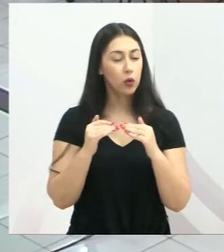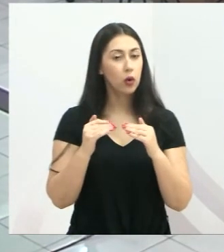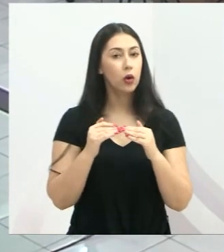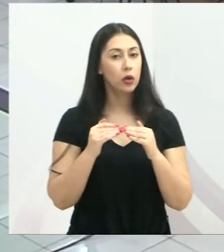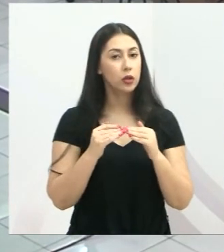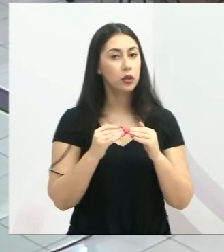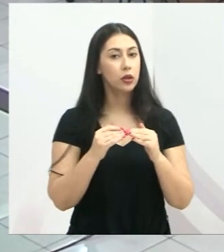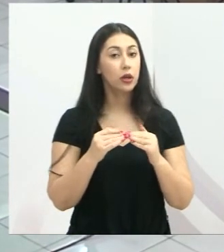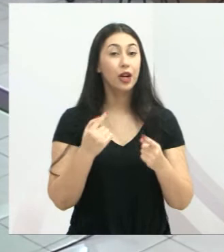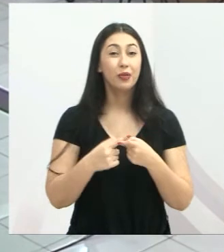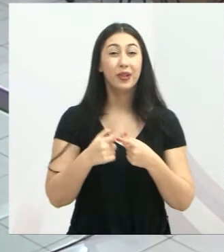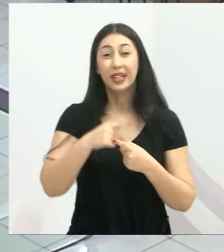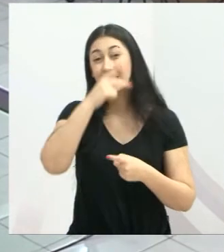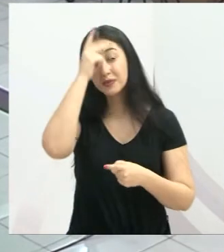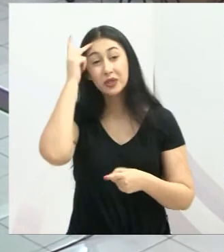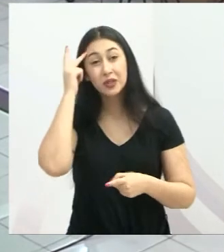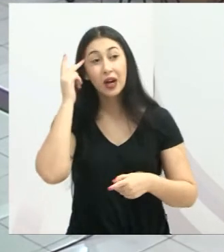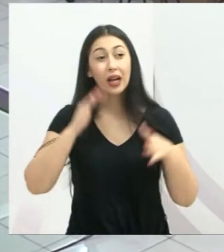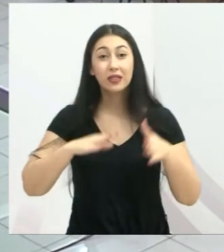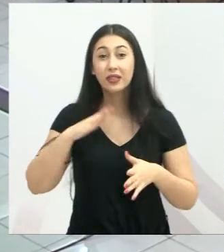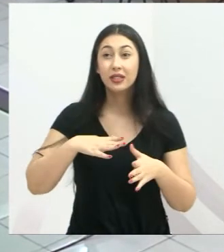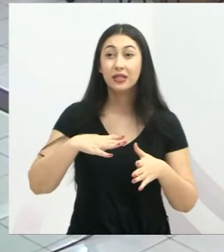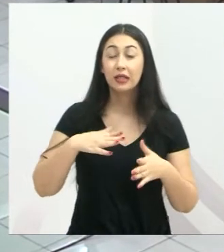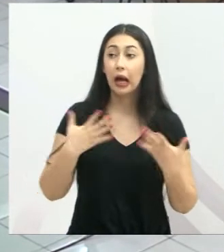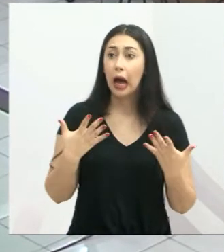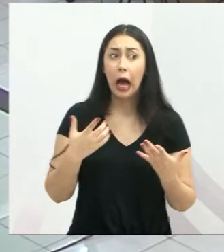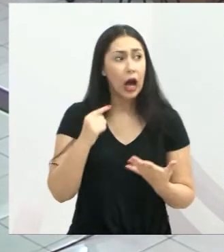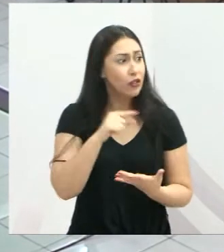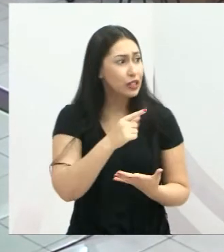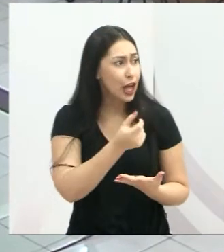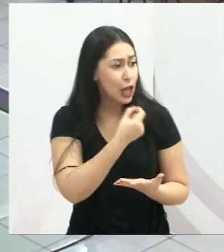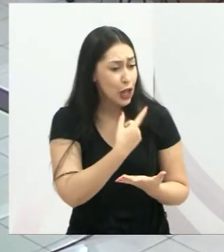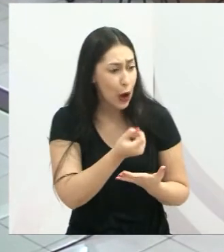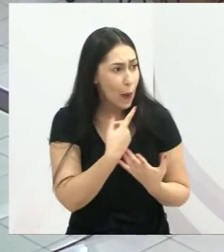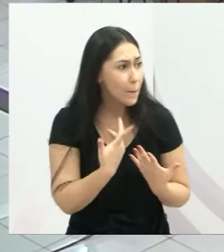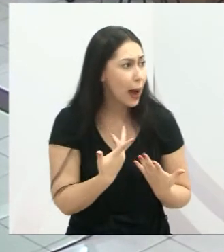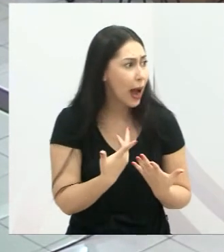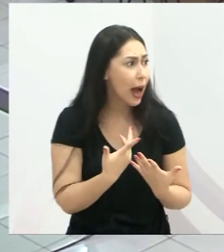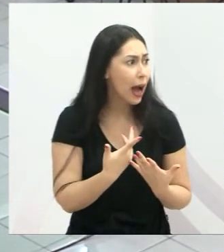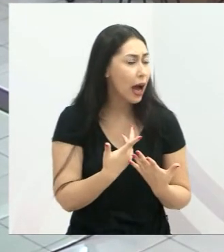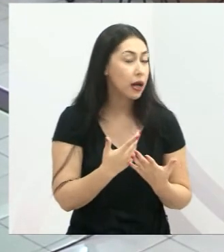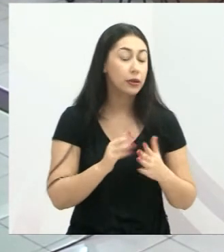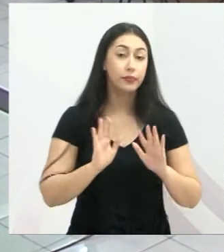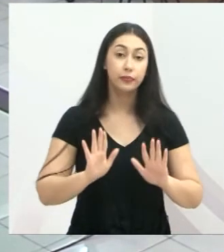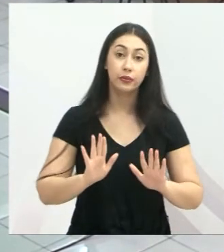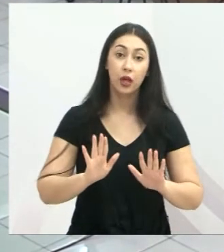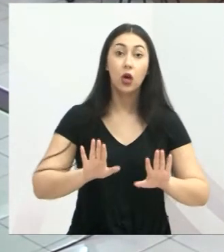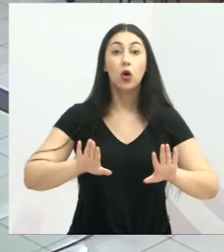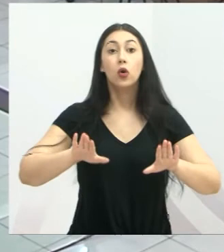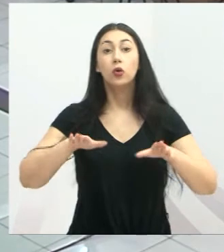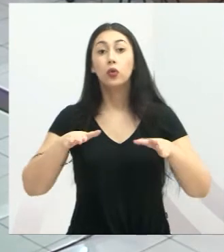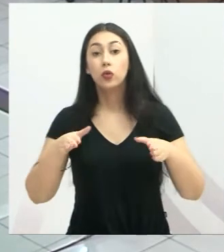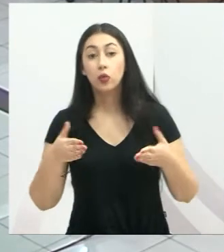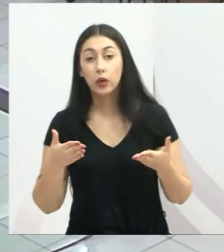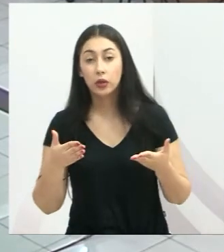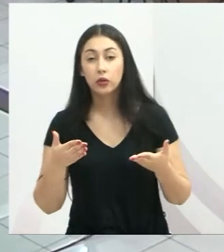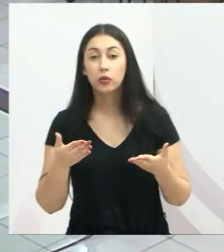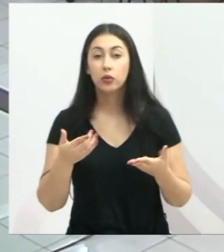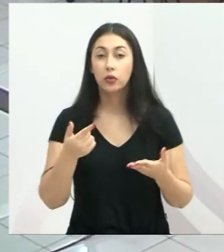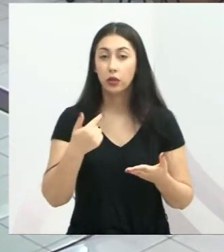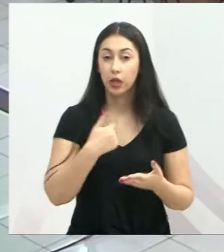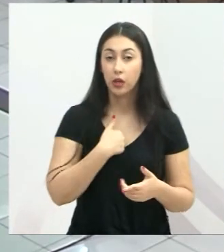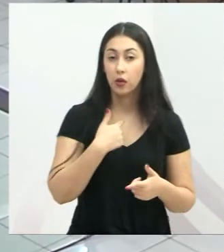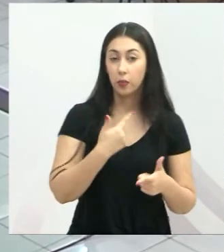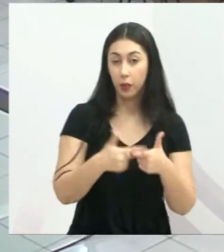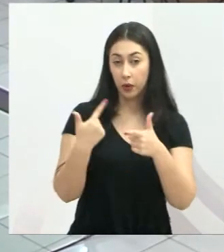pessoas estão confundindo um pouco, né? Você vai ficar tomando ivermectina, problema... profilaxia. Quando eu tive problema aqui no